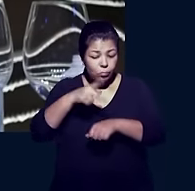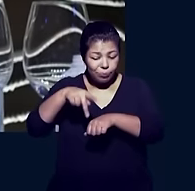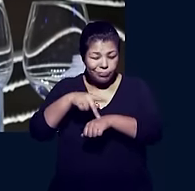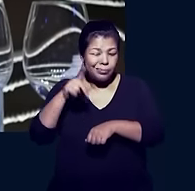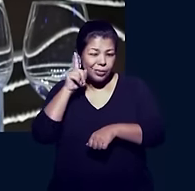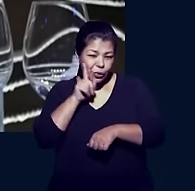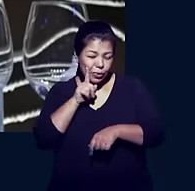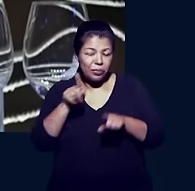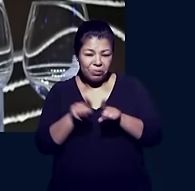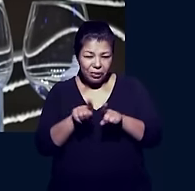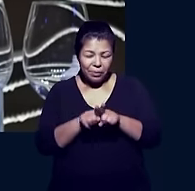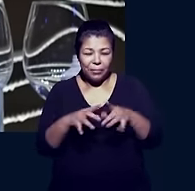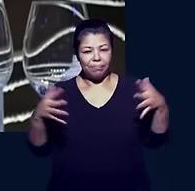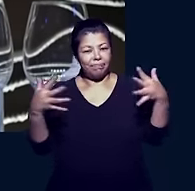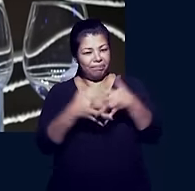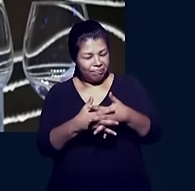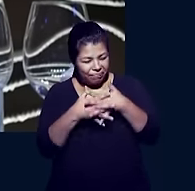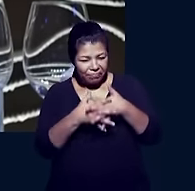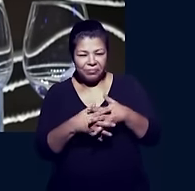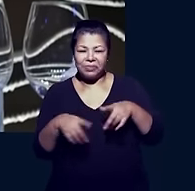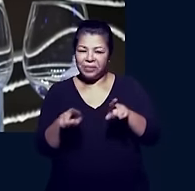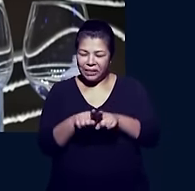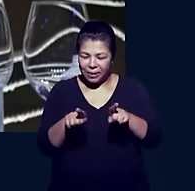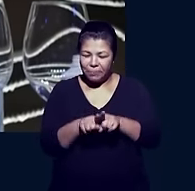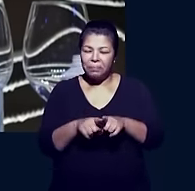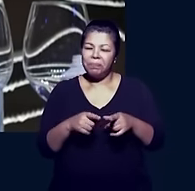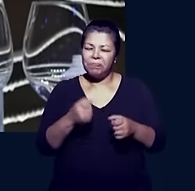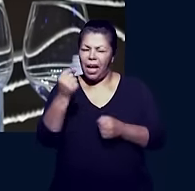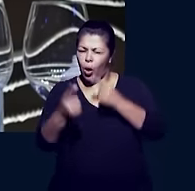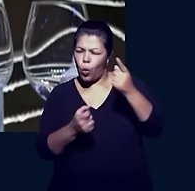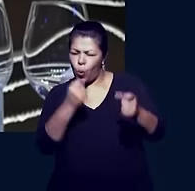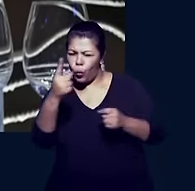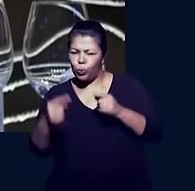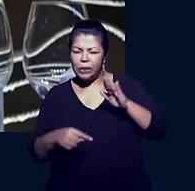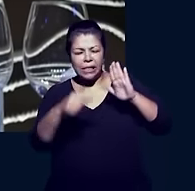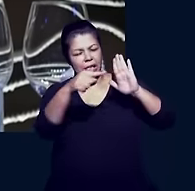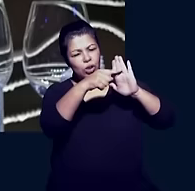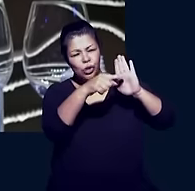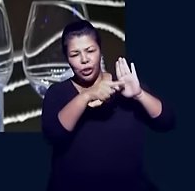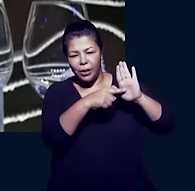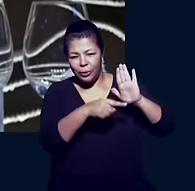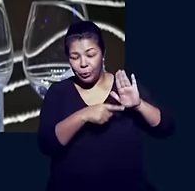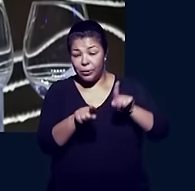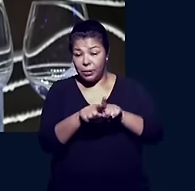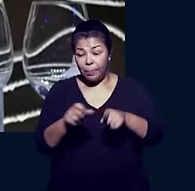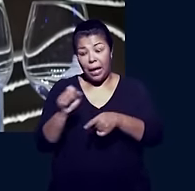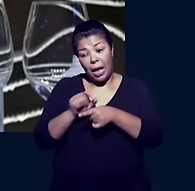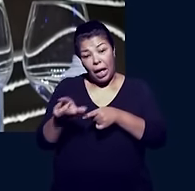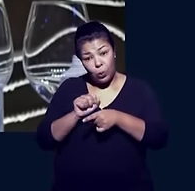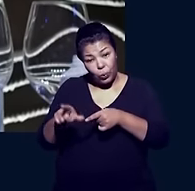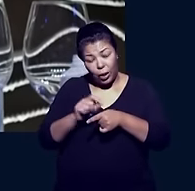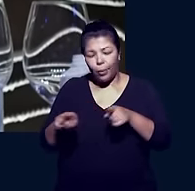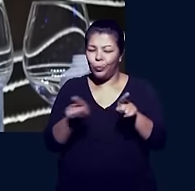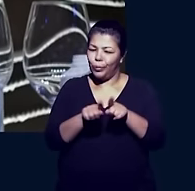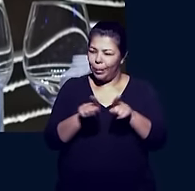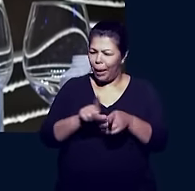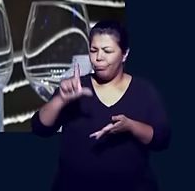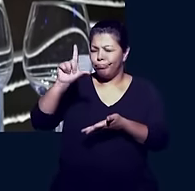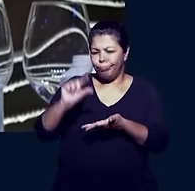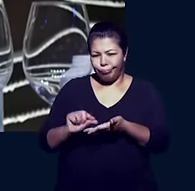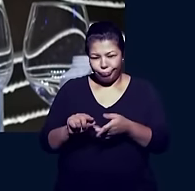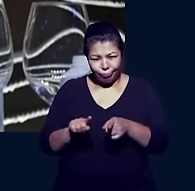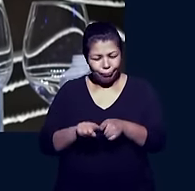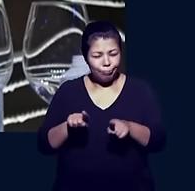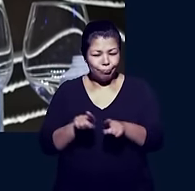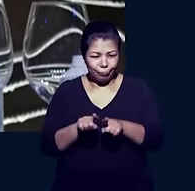Rent of of primary Residence pelos o e alguns indicadores né o aluguel defasado é muito importante pro Core inflation